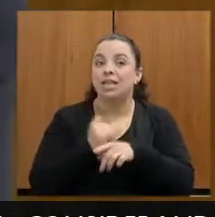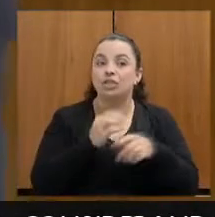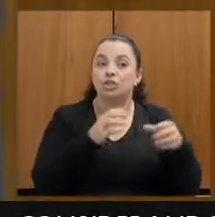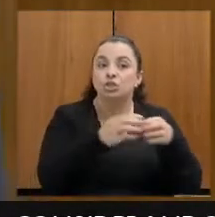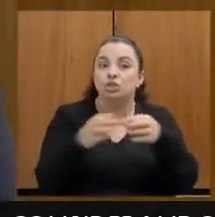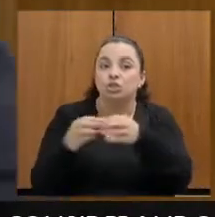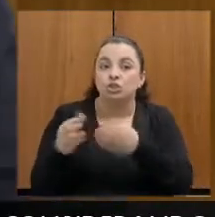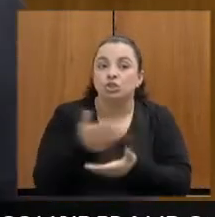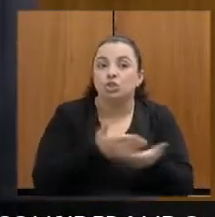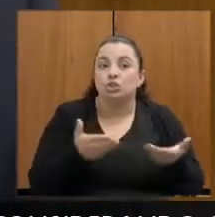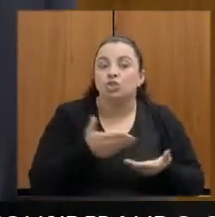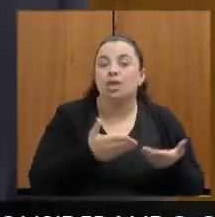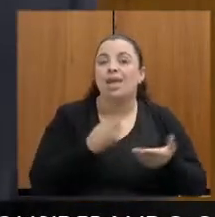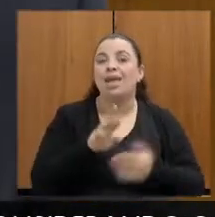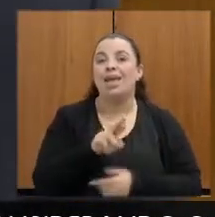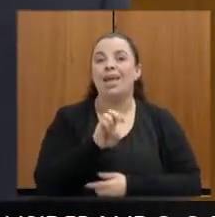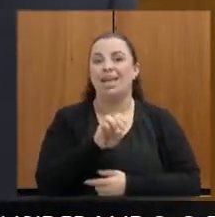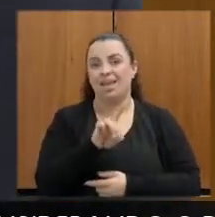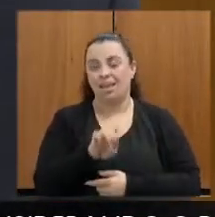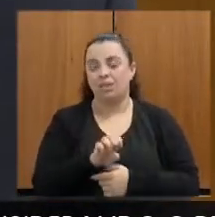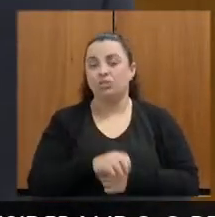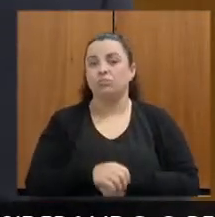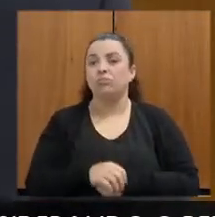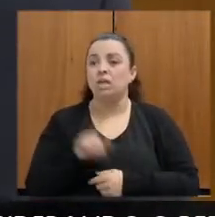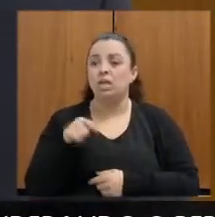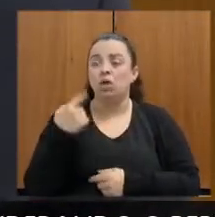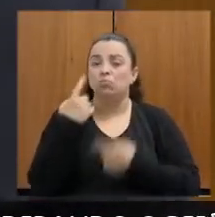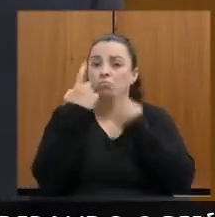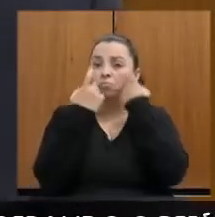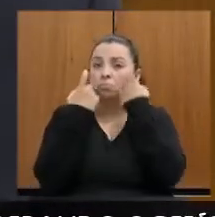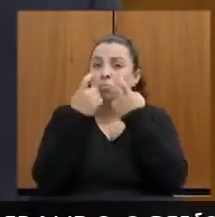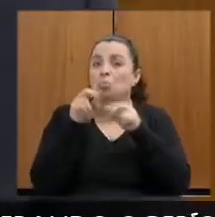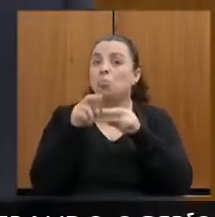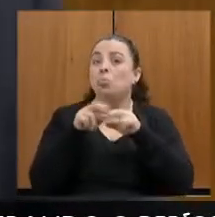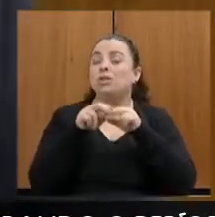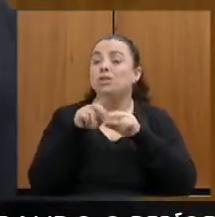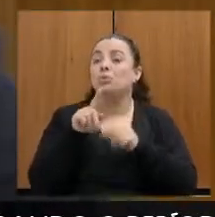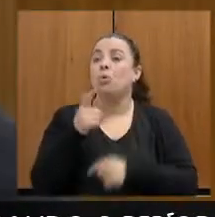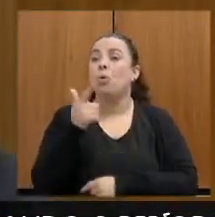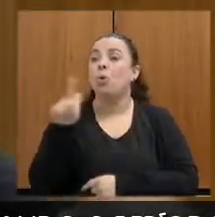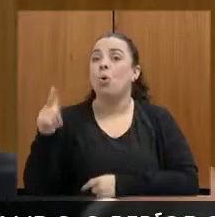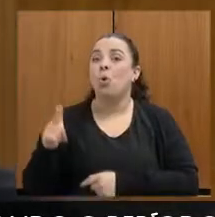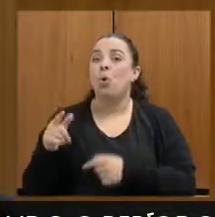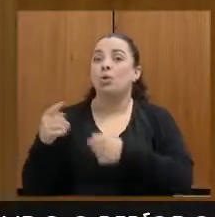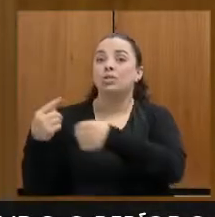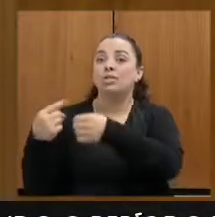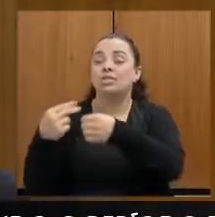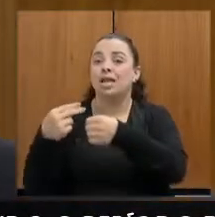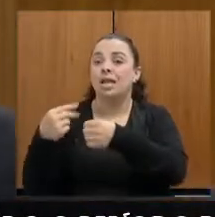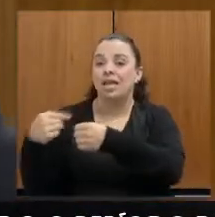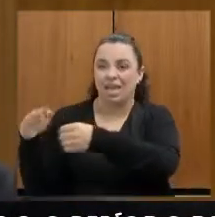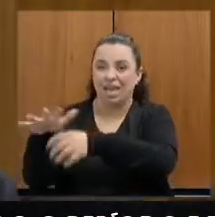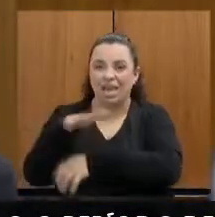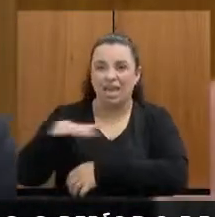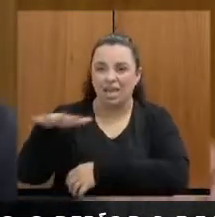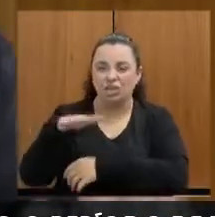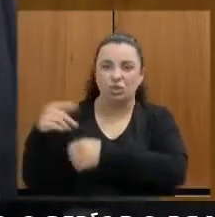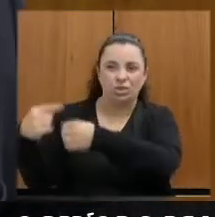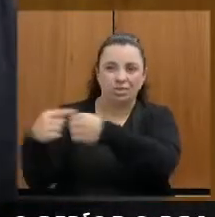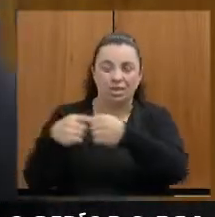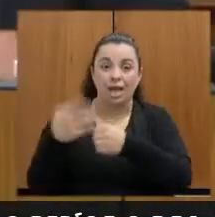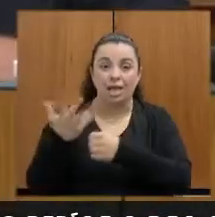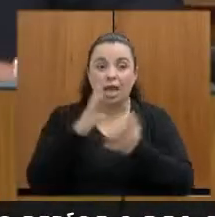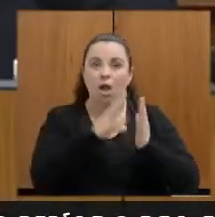e me preocupa é que outras regiões estão querendo fazer a mesma coisa então aproveitar aqui viu o deputador Carlos